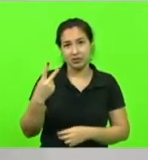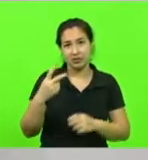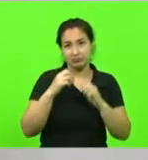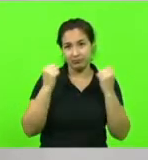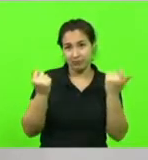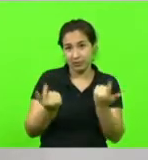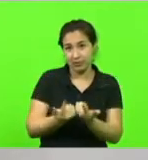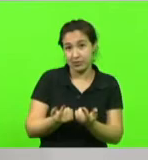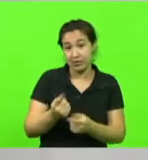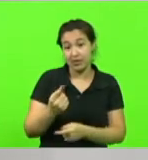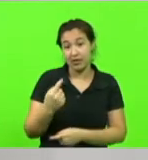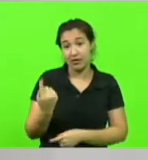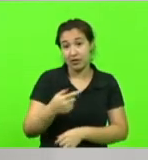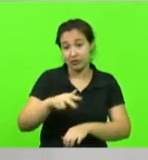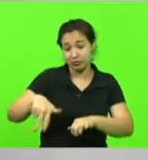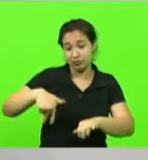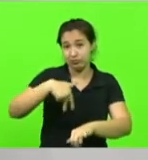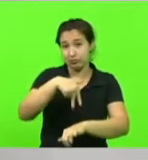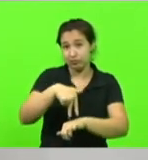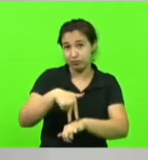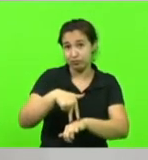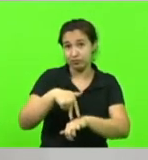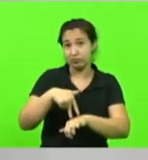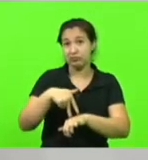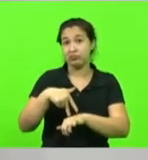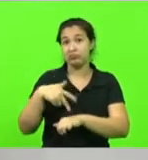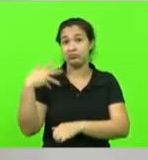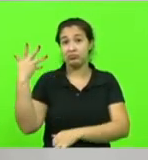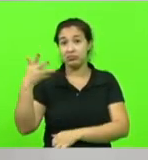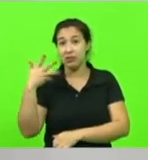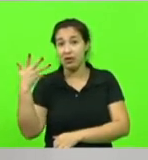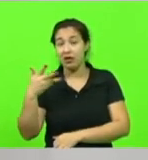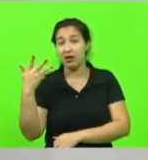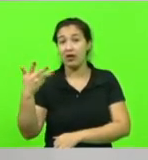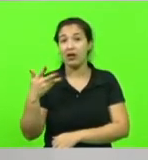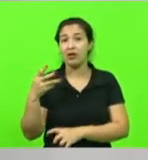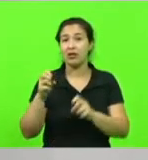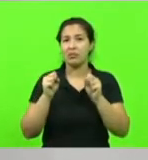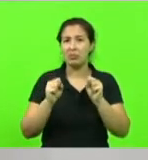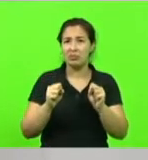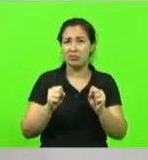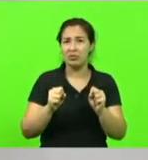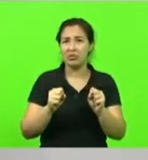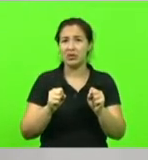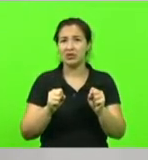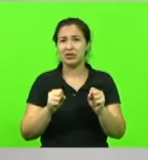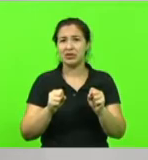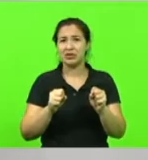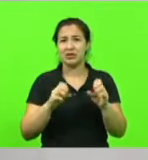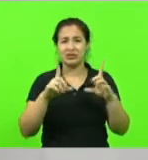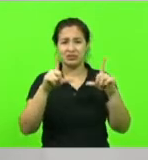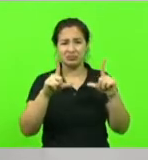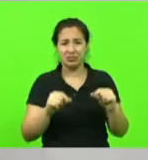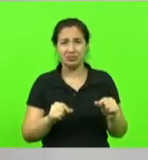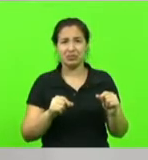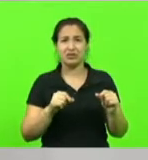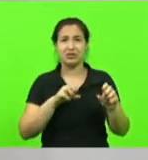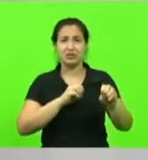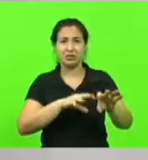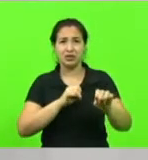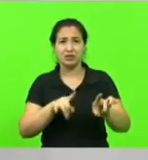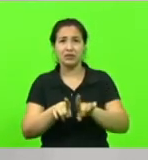no uso da tribuna que podemos aqui subtrair a educação e o respeito para com as